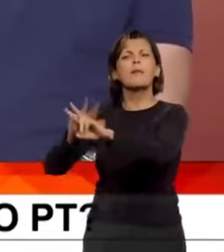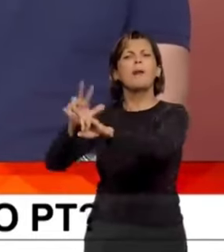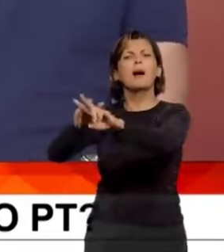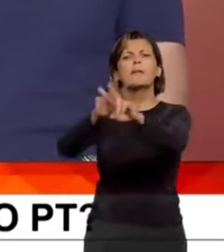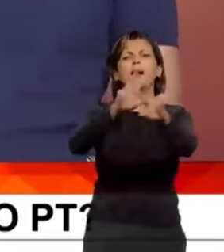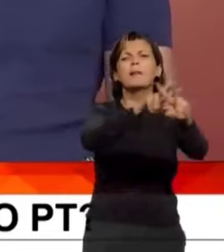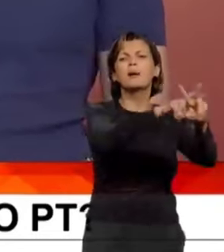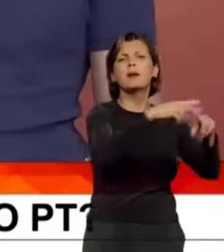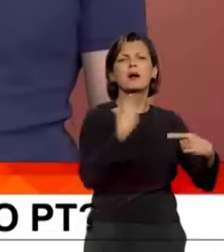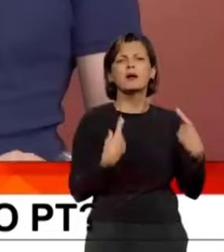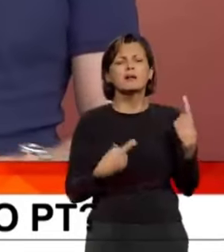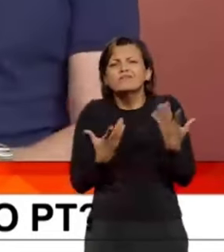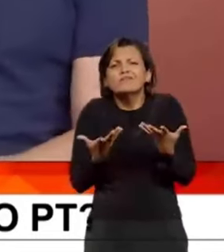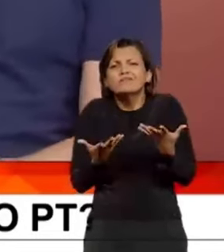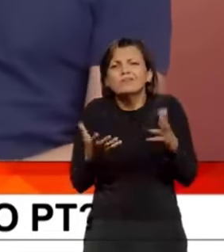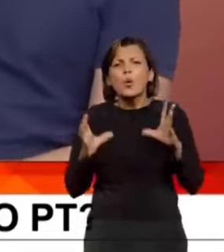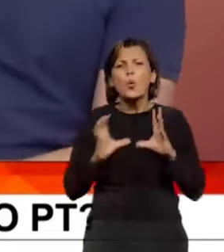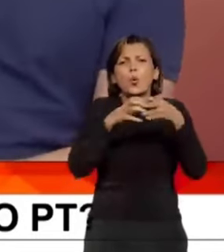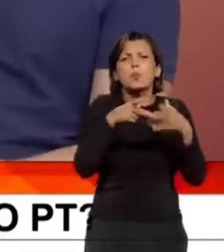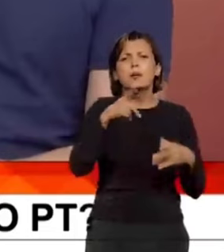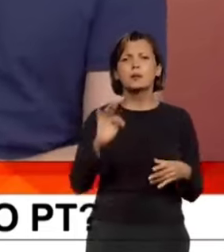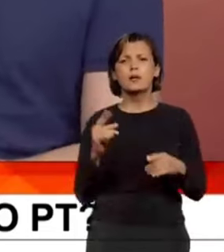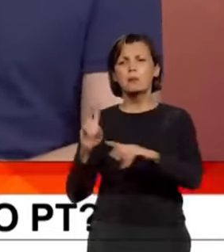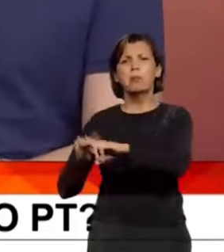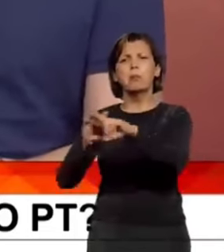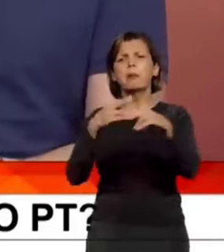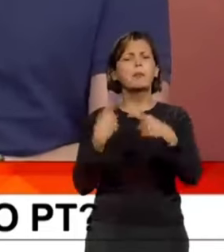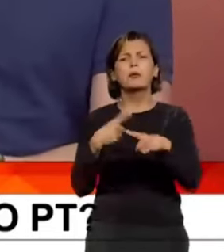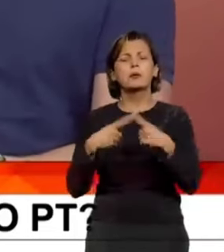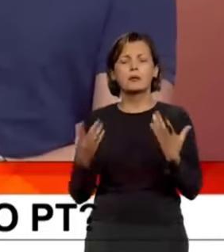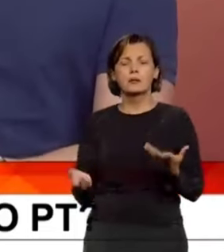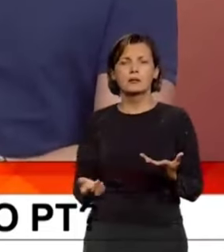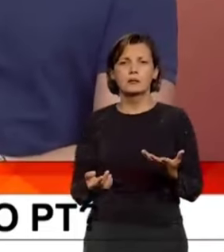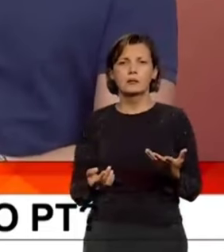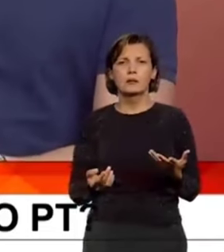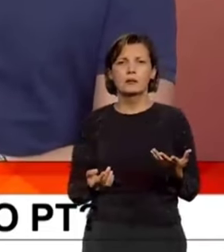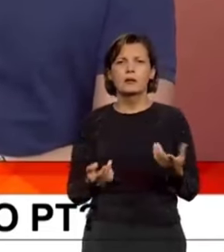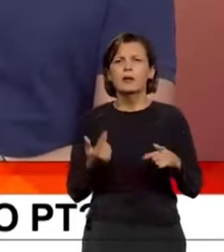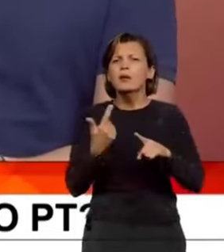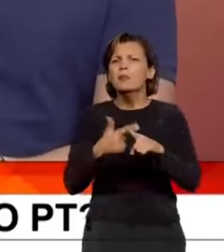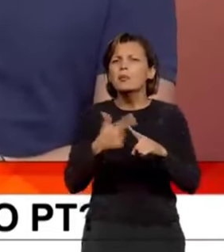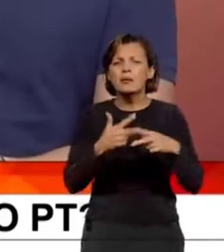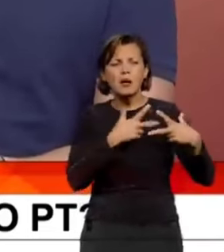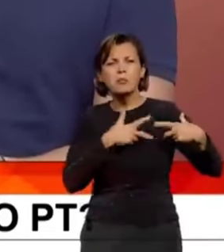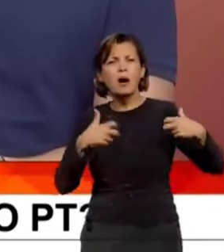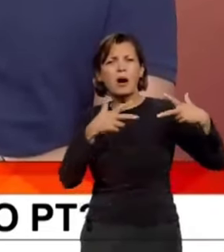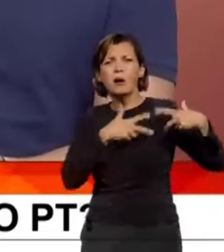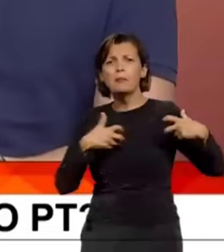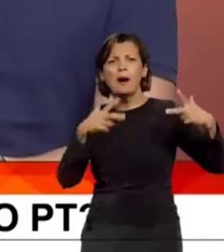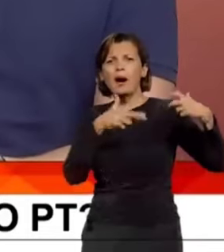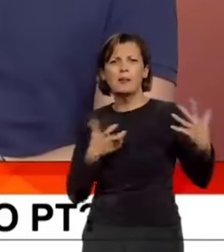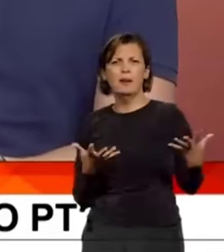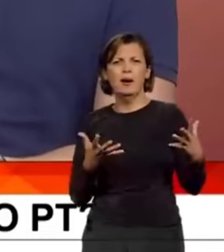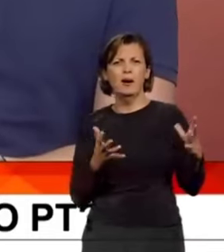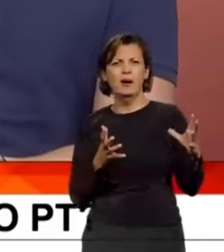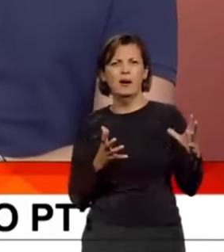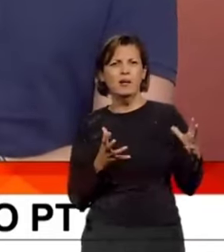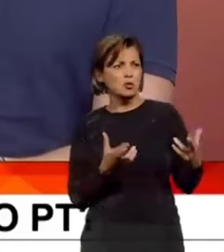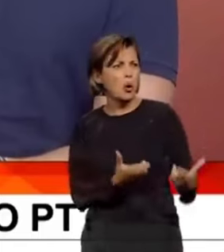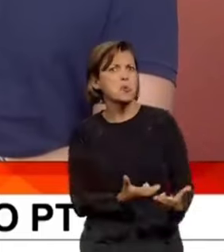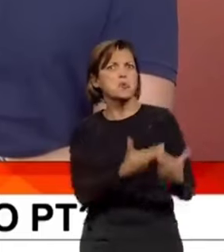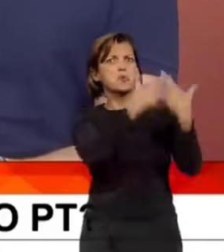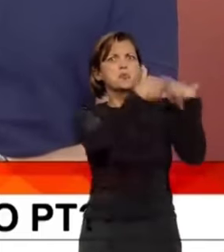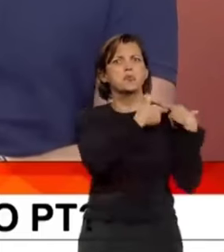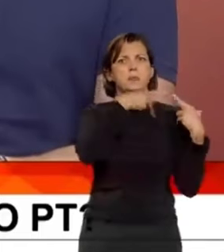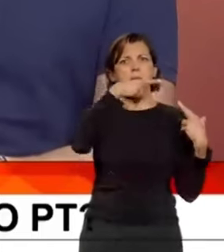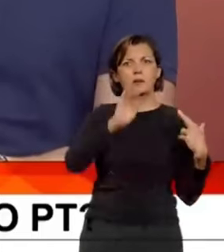foram para a cadeia meu Deus partidos estiveram envolvidos por quê que esse ônus esse peso do petrolão tem que cair só sobre um